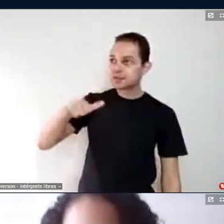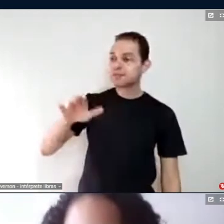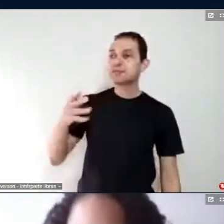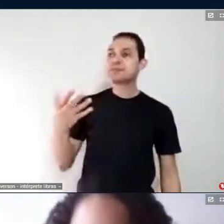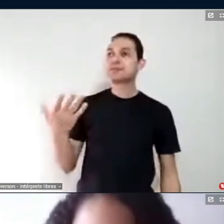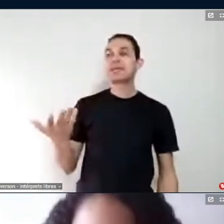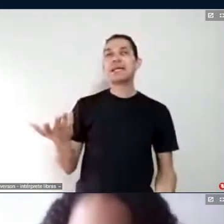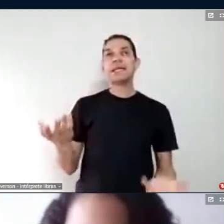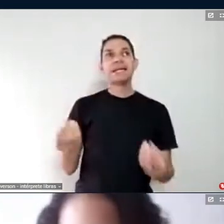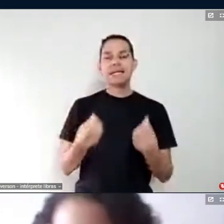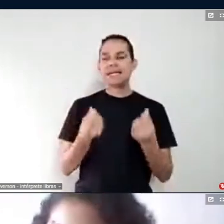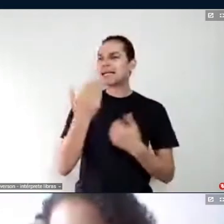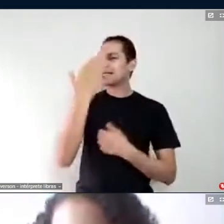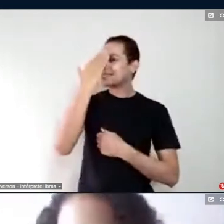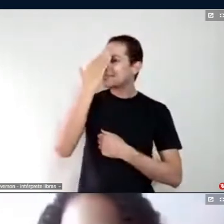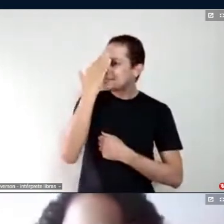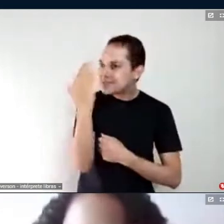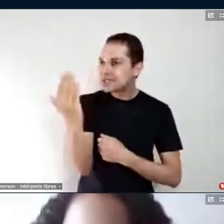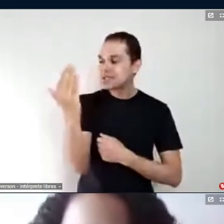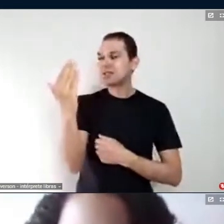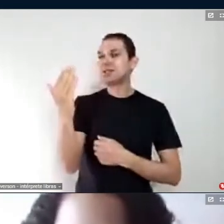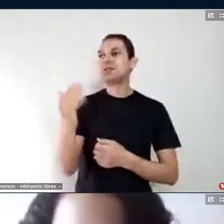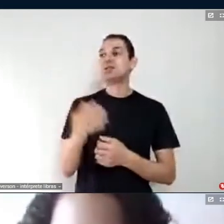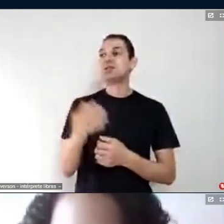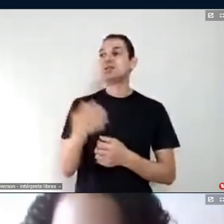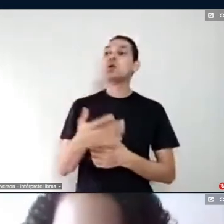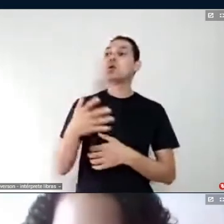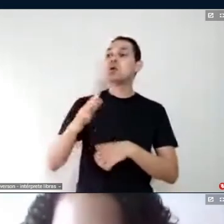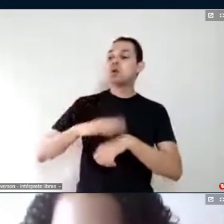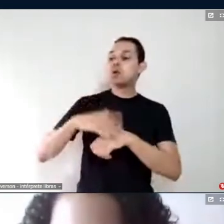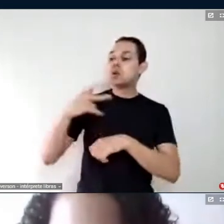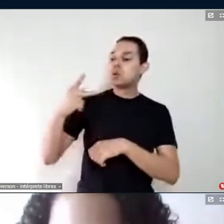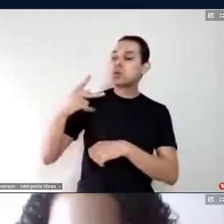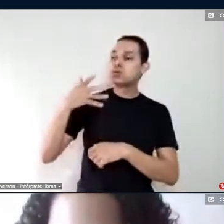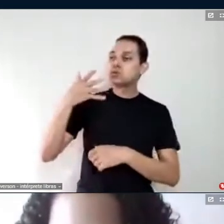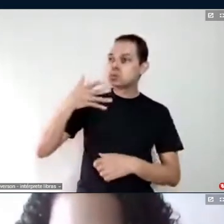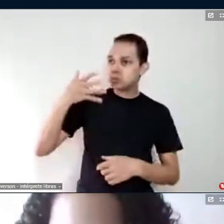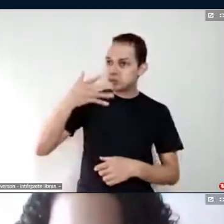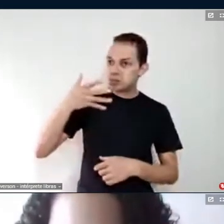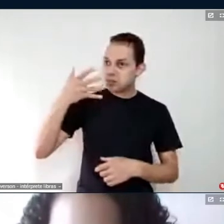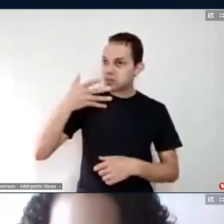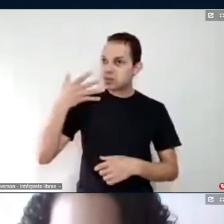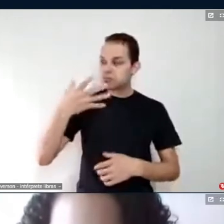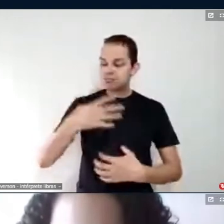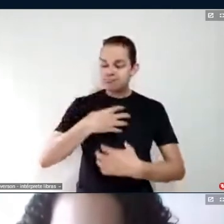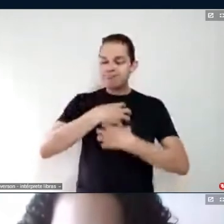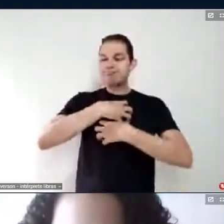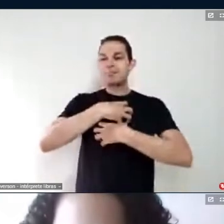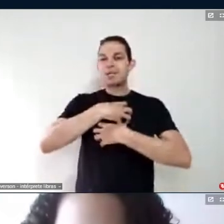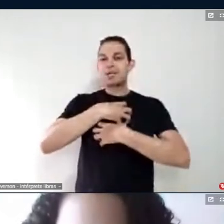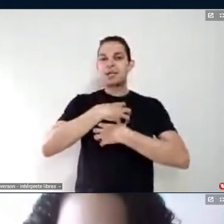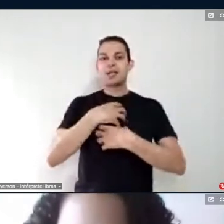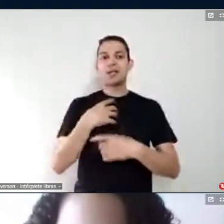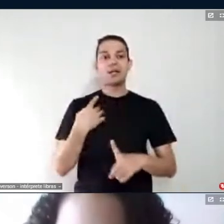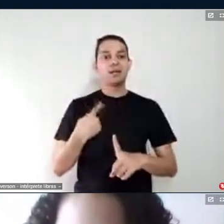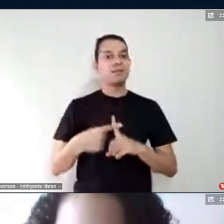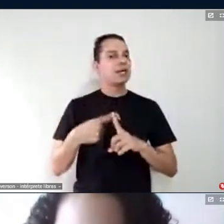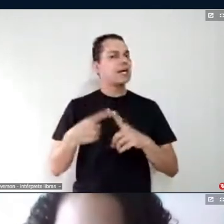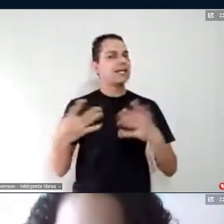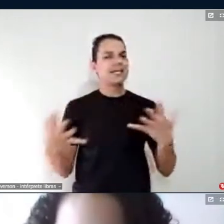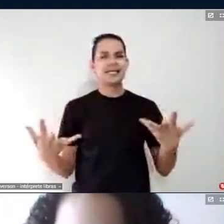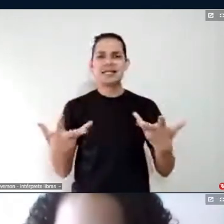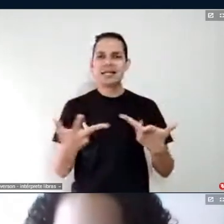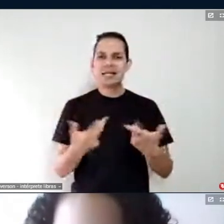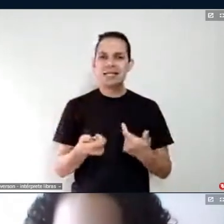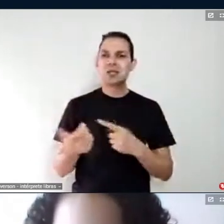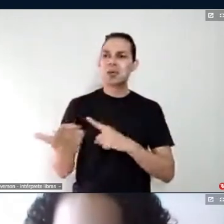como agradecer, as palavras vão estar sempre muito eufêmicas, porque é sensacional sua contribuição, como